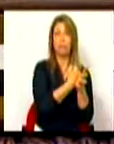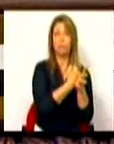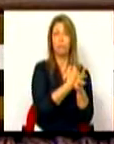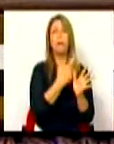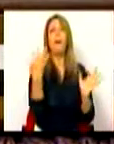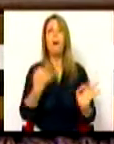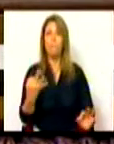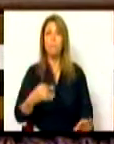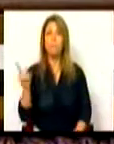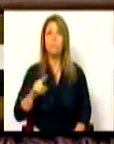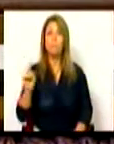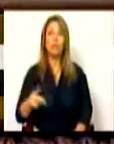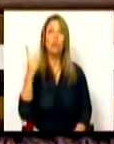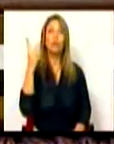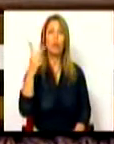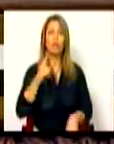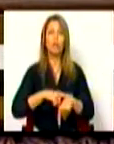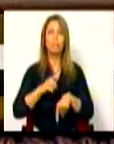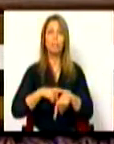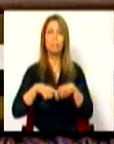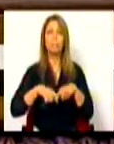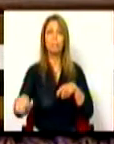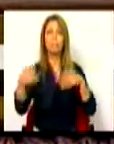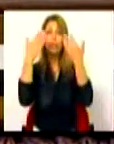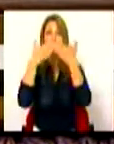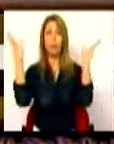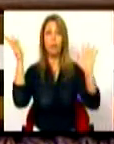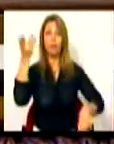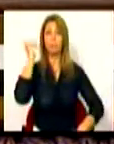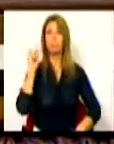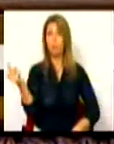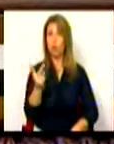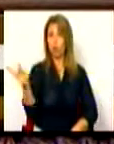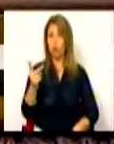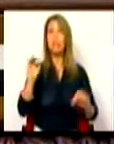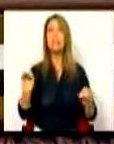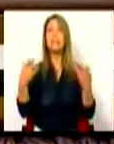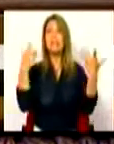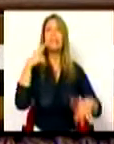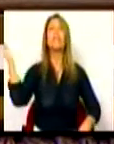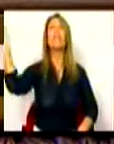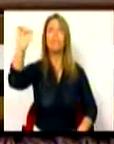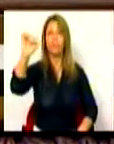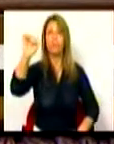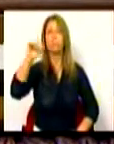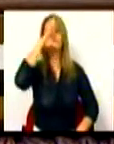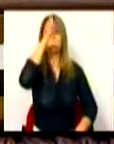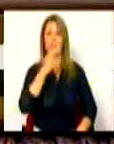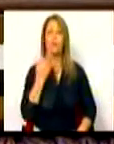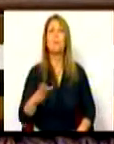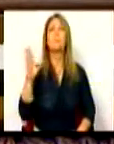do período democrático, e ambos da iniciativa de governos socialistas, as